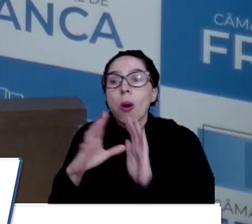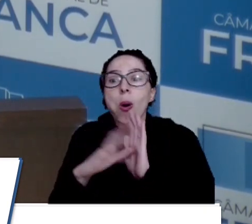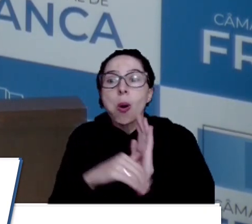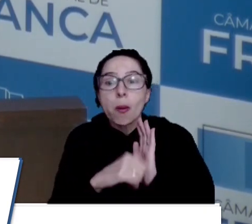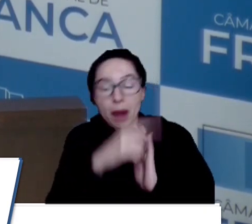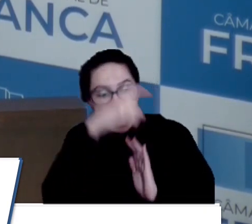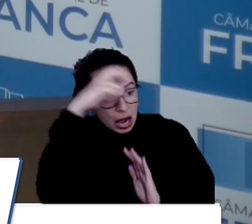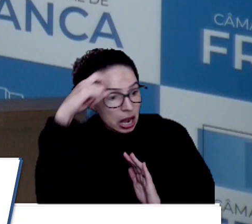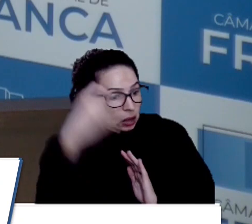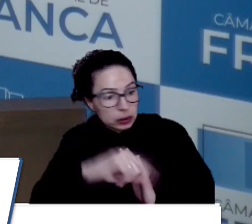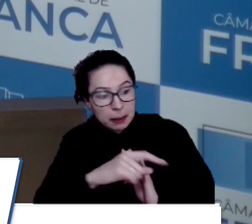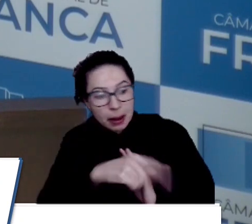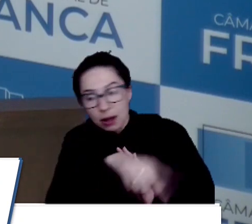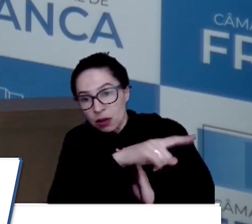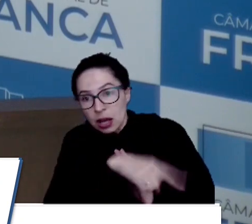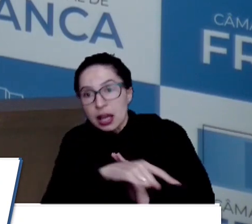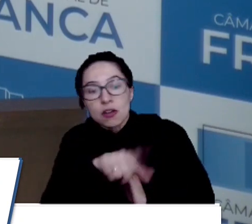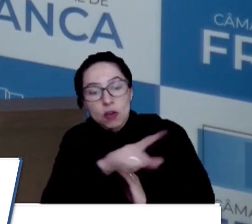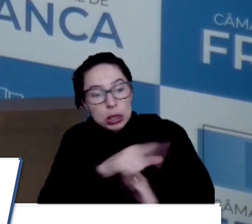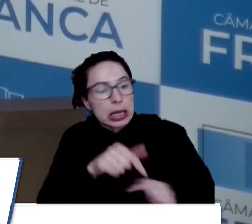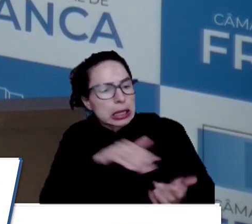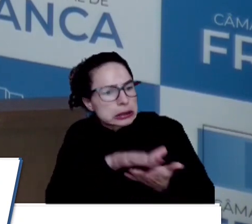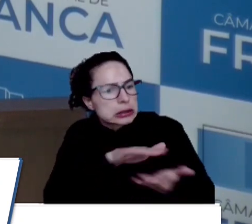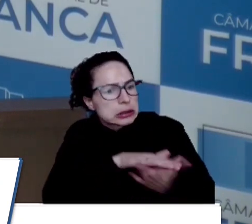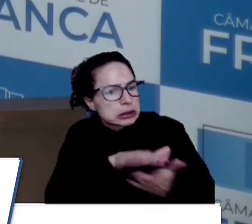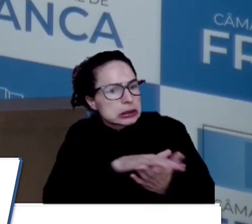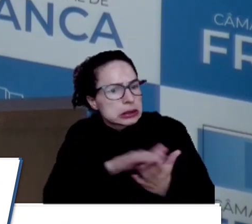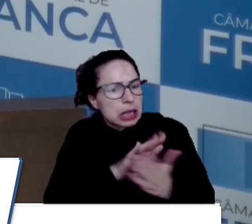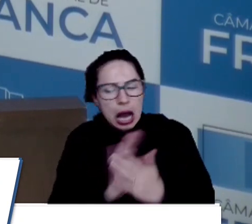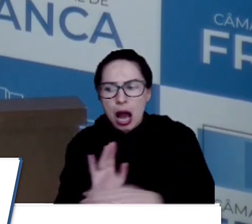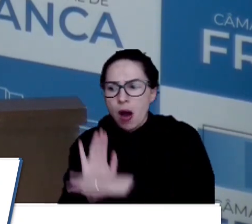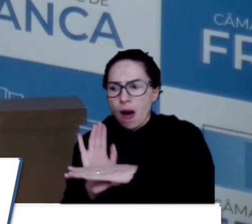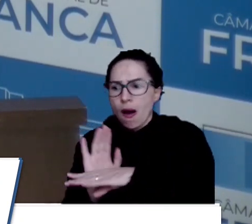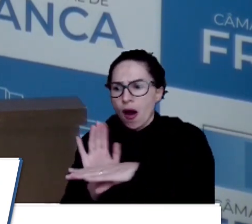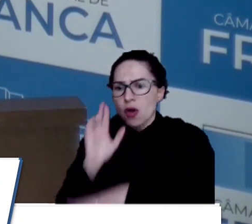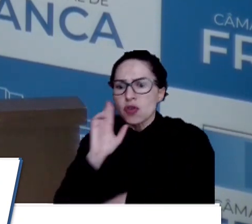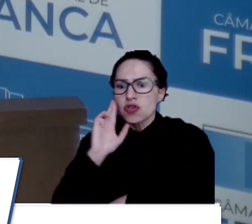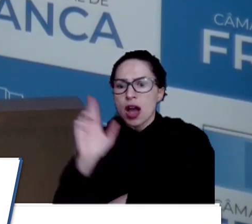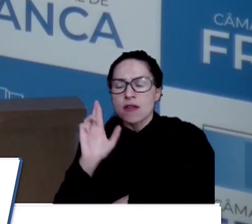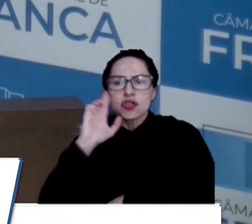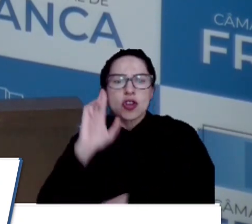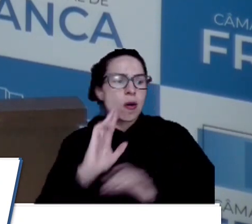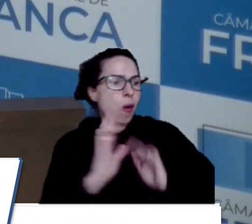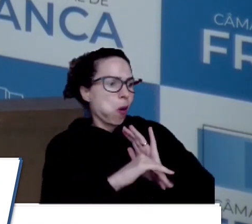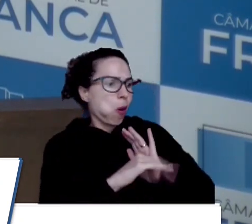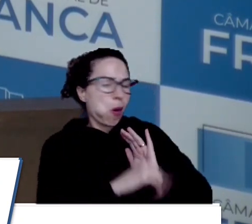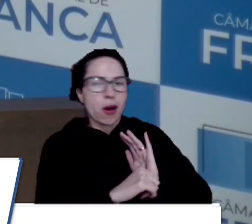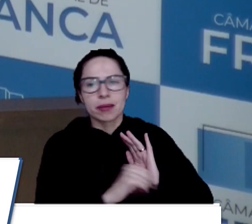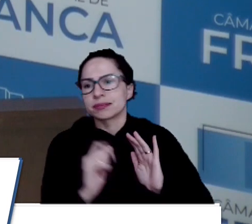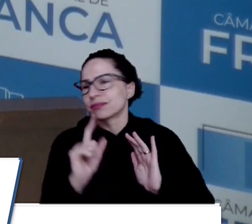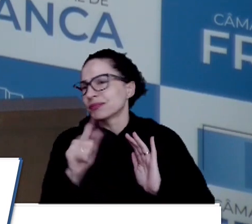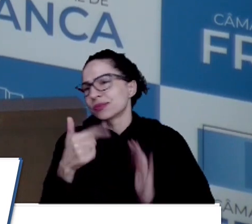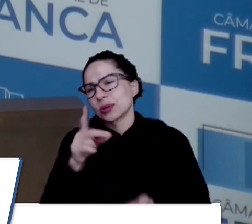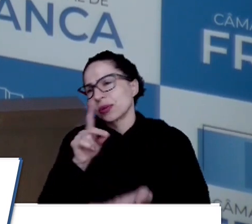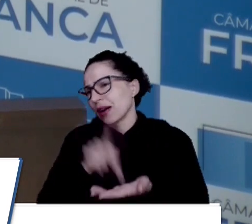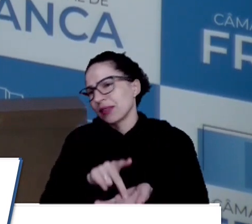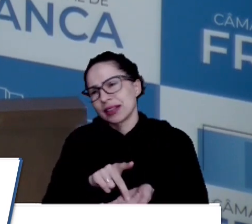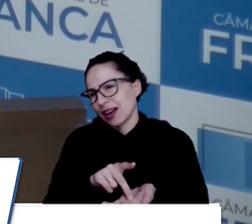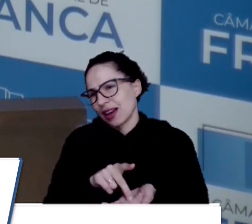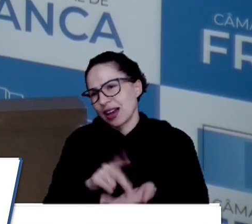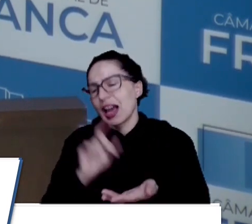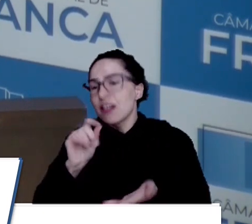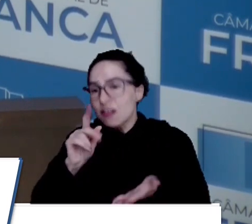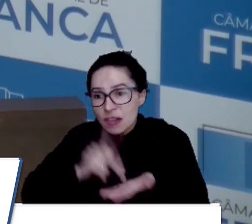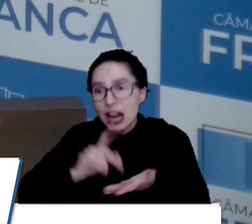vocês, vocês estão aí na produção enriquecendo o patrão, e o patrão está roubando vocês. Isso não é uma realidade. Quem rouba